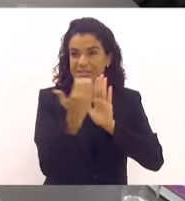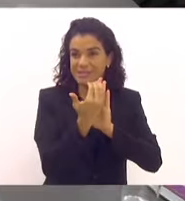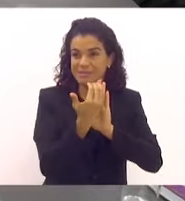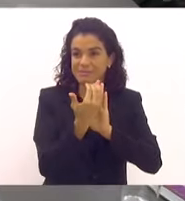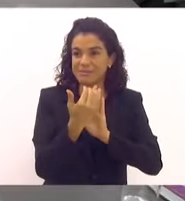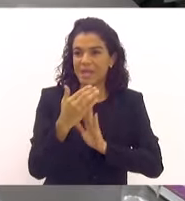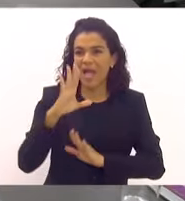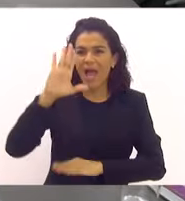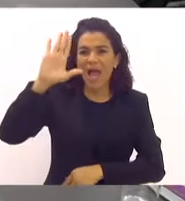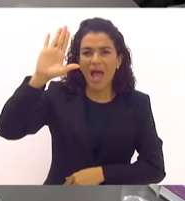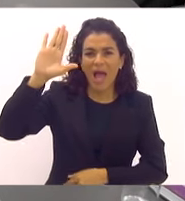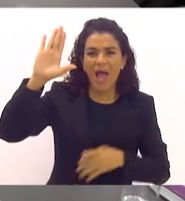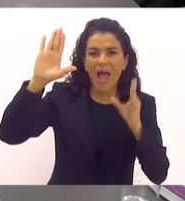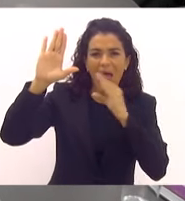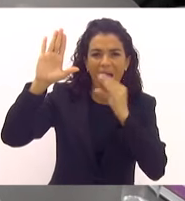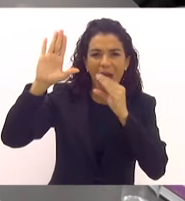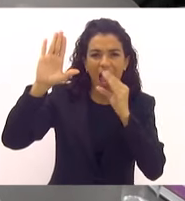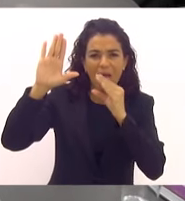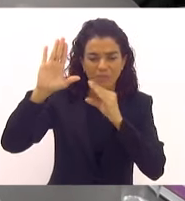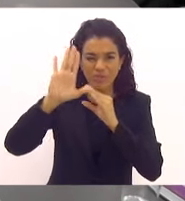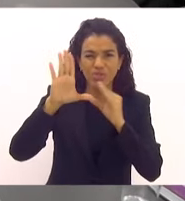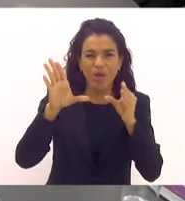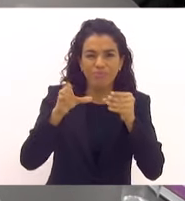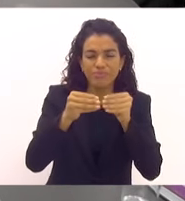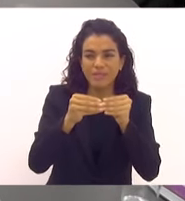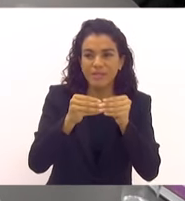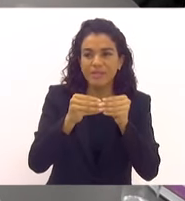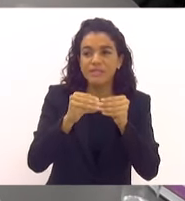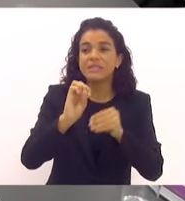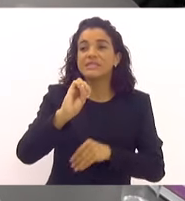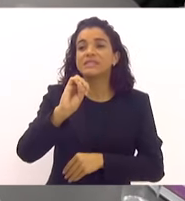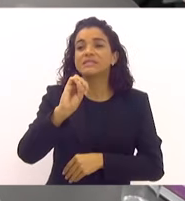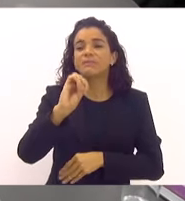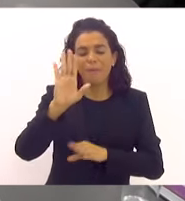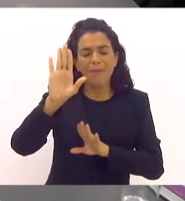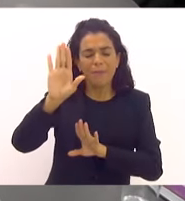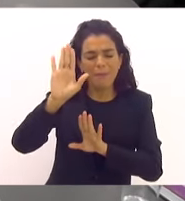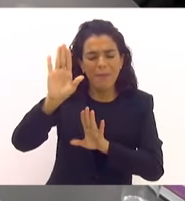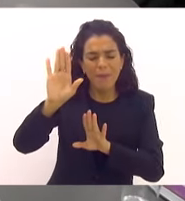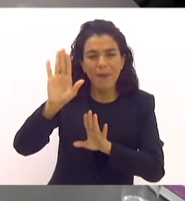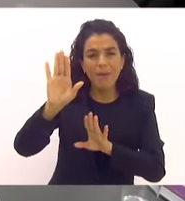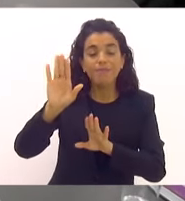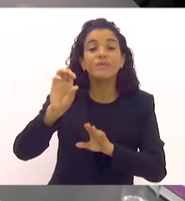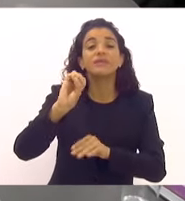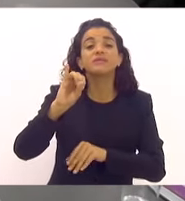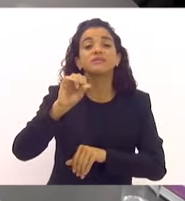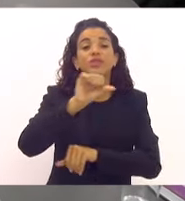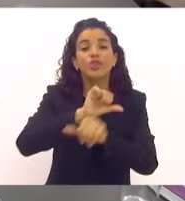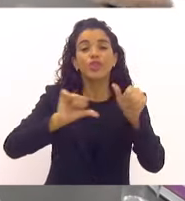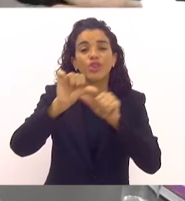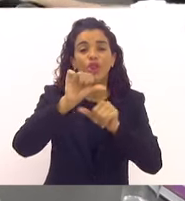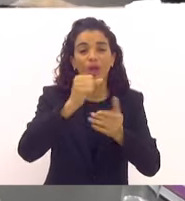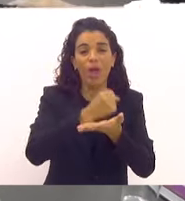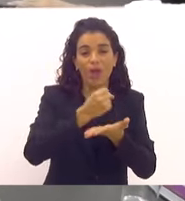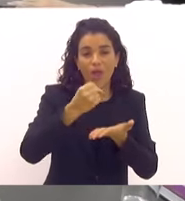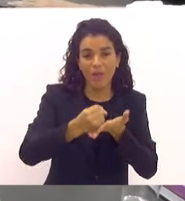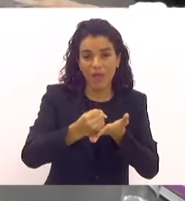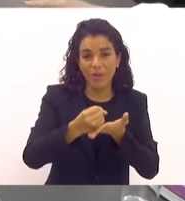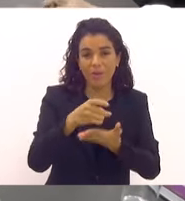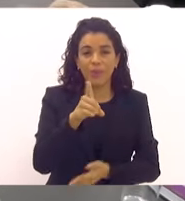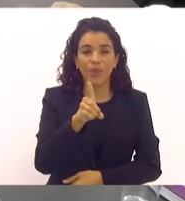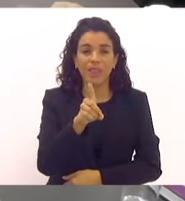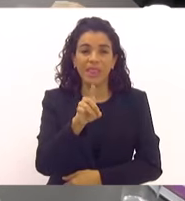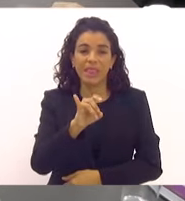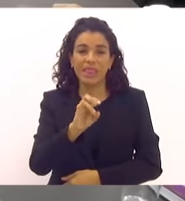concede um rapidíssimo a parte. Já dou, deixa só fechar o raciocínio. E se a gente trocar contrato por diretriz? Mas deixa eu ficar, deixa eu só, eu